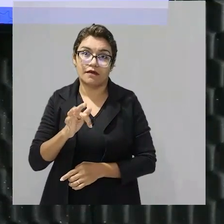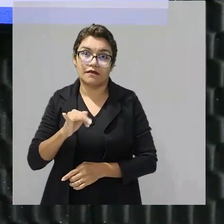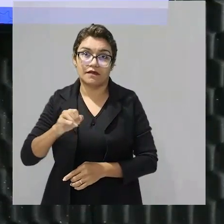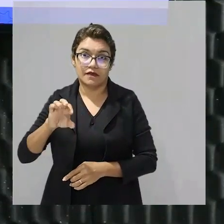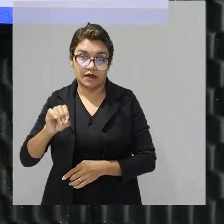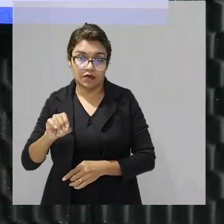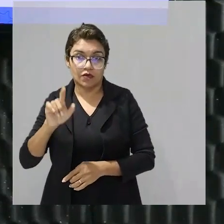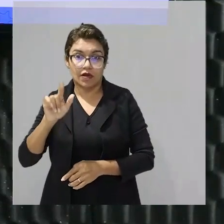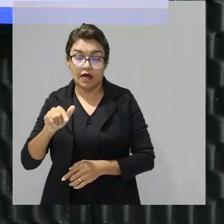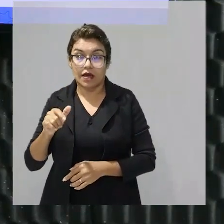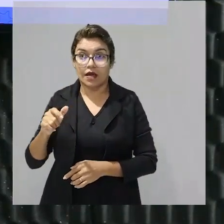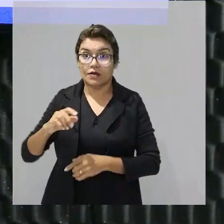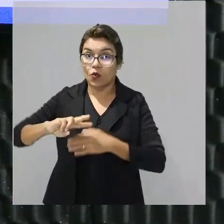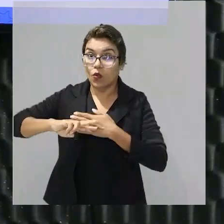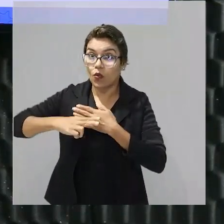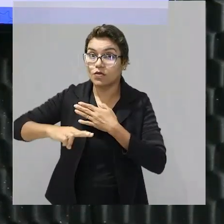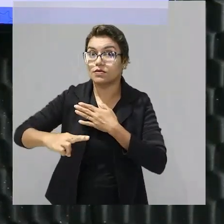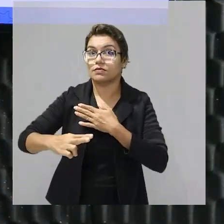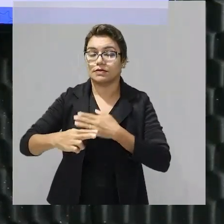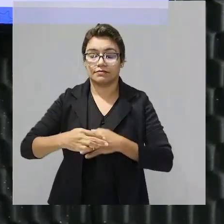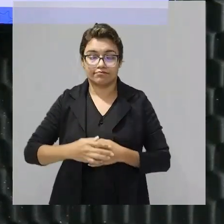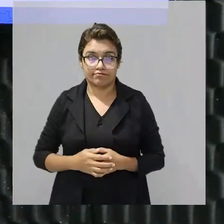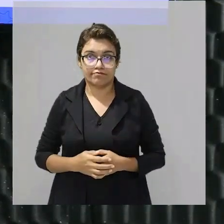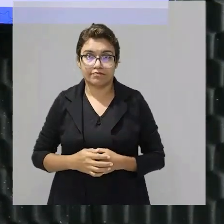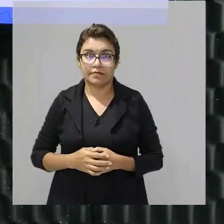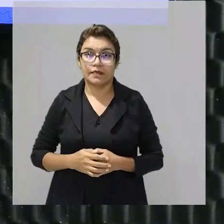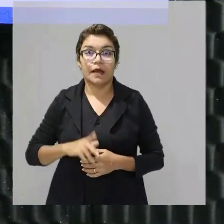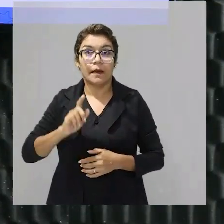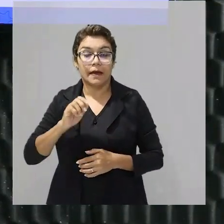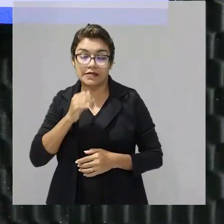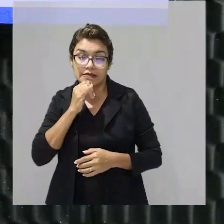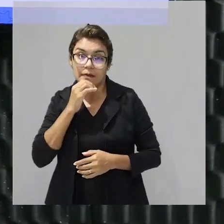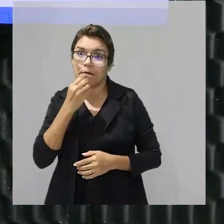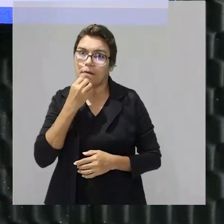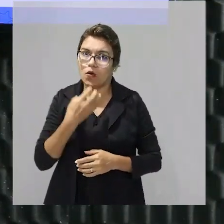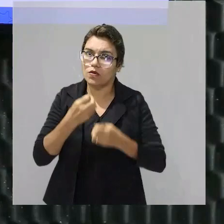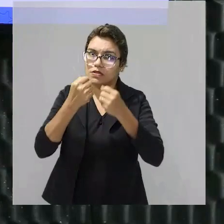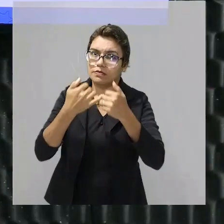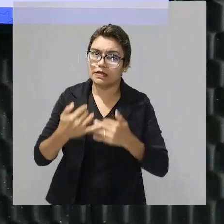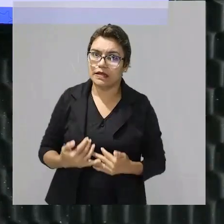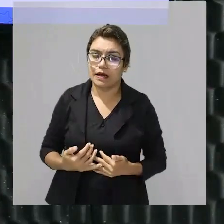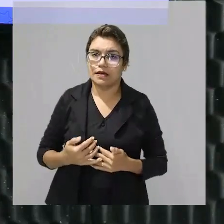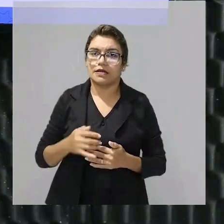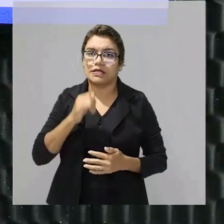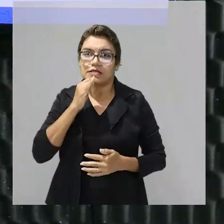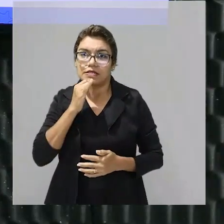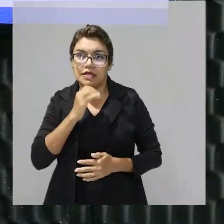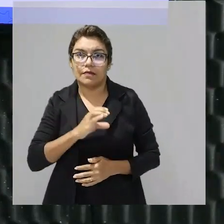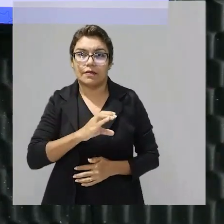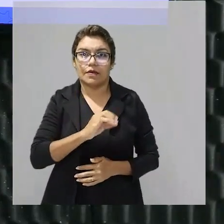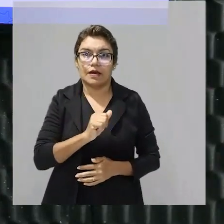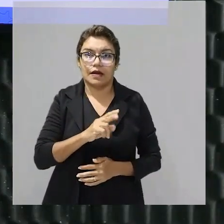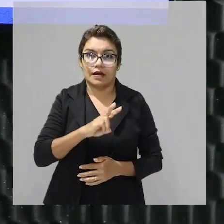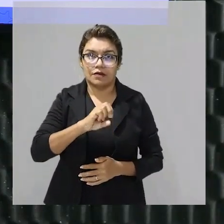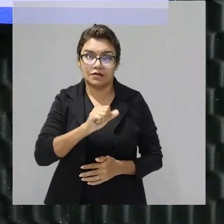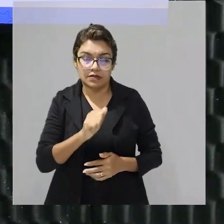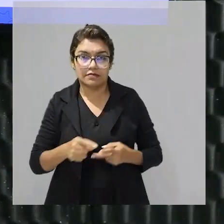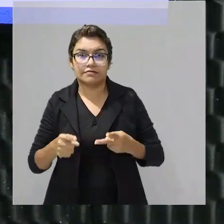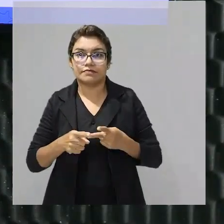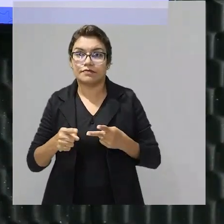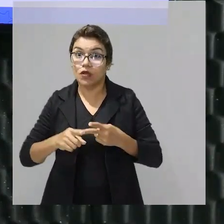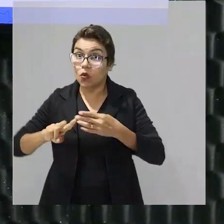que é importante criar campanhas a fim de diminuir a obesidade infantil. Diminuir a obesidade infantil seria